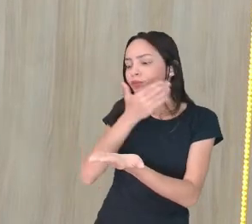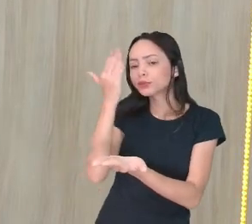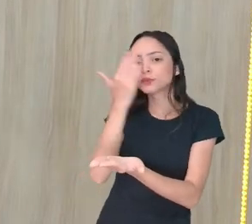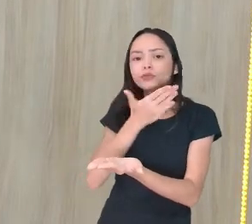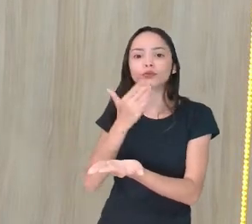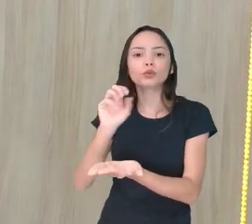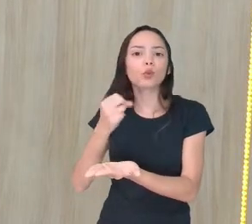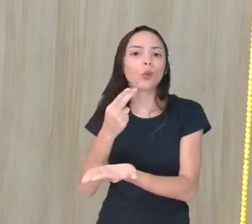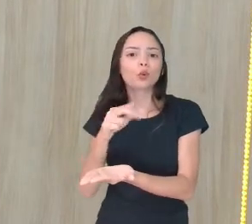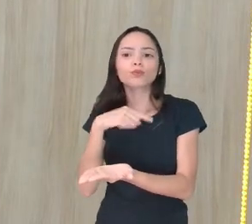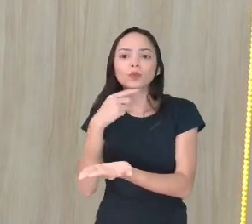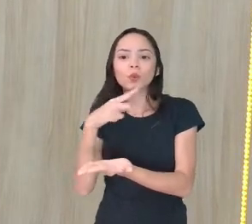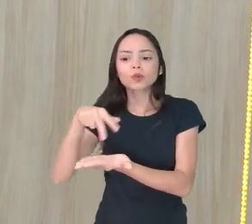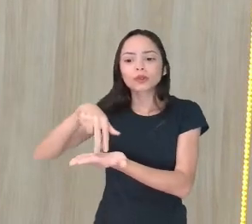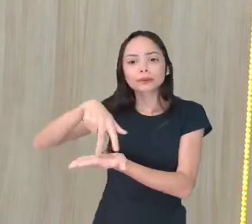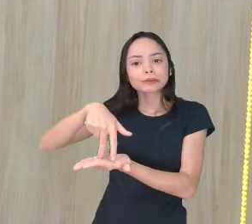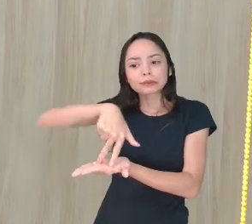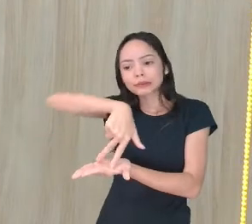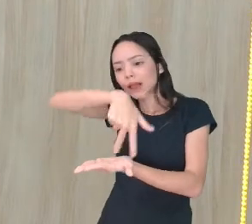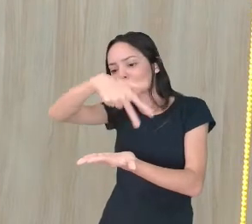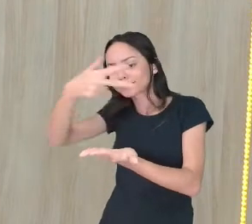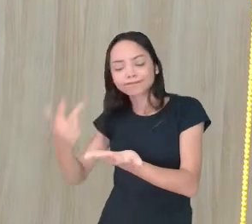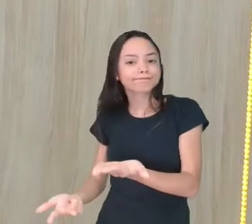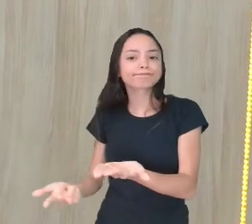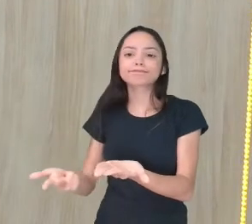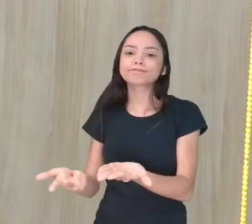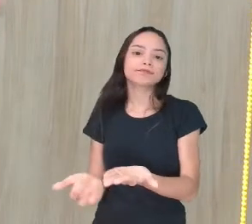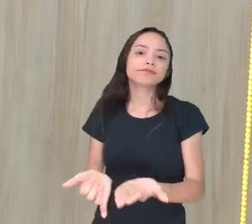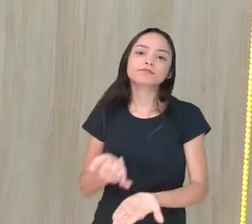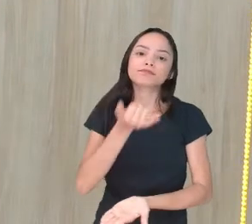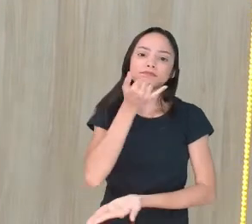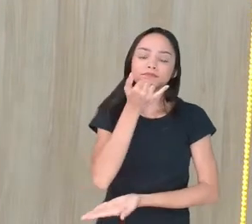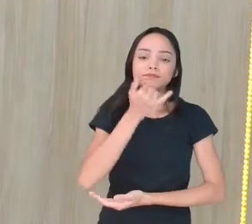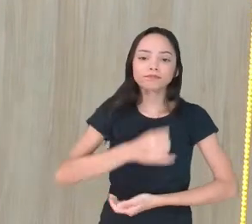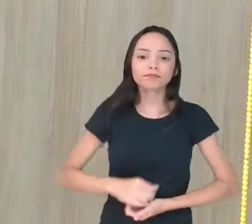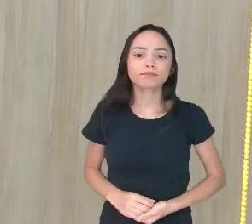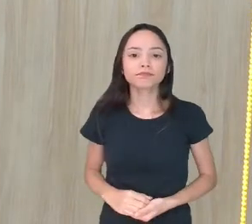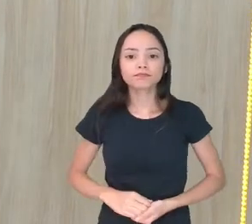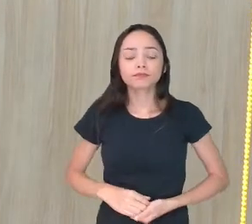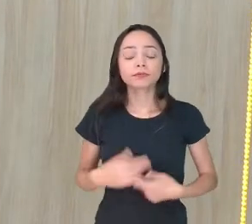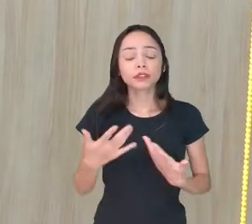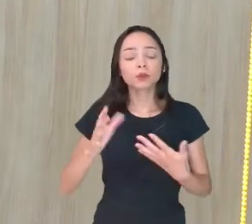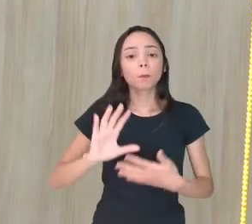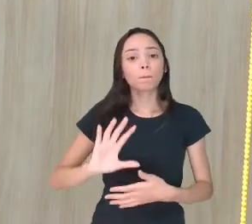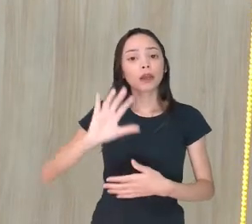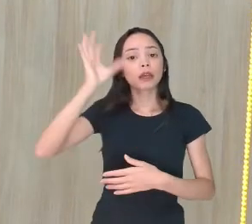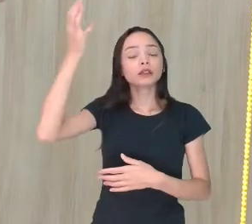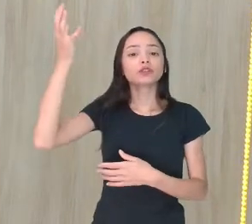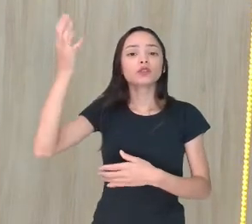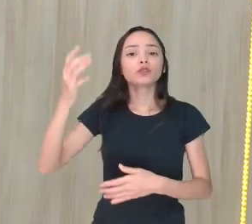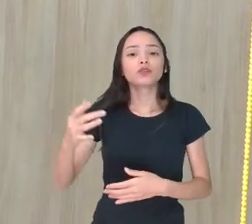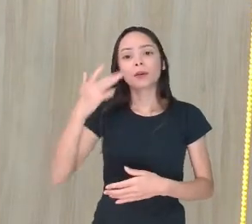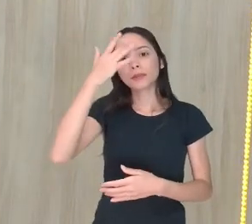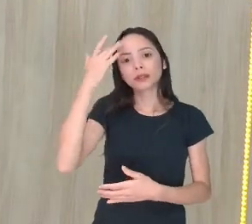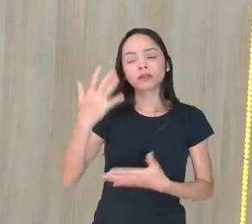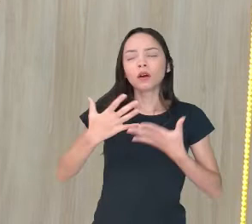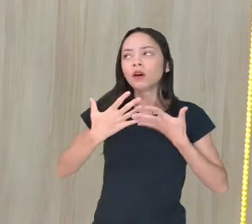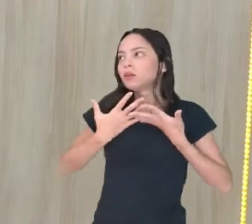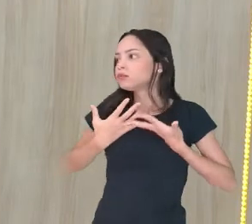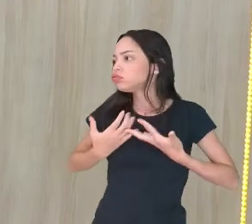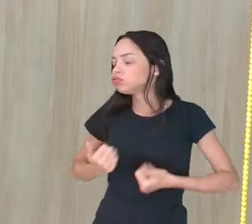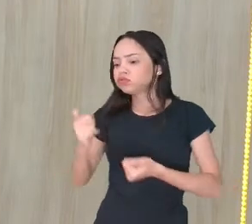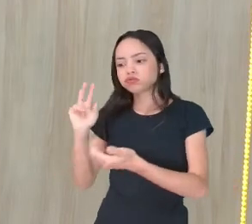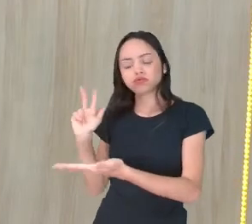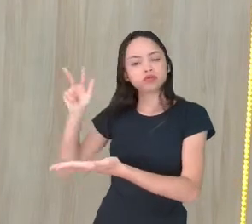como desviar, aí cai dentro do buraco, né? Então, para resolver a situação, o pessoal se cansa, né, e resolve fazer